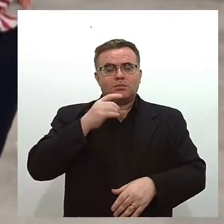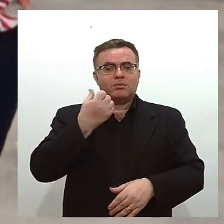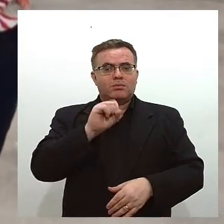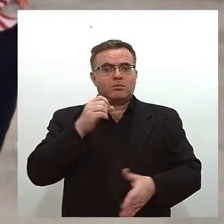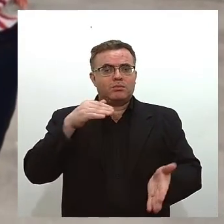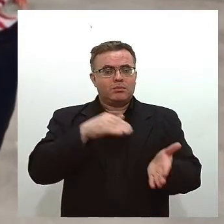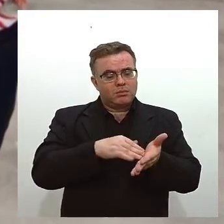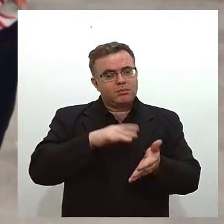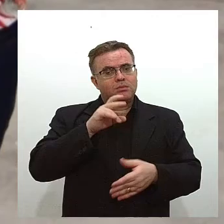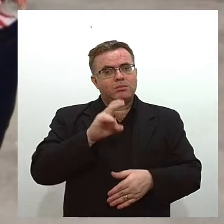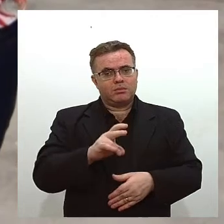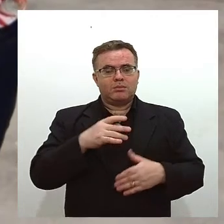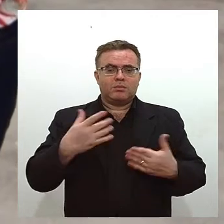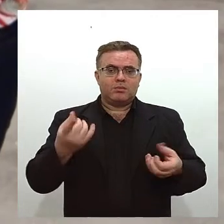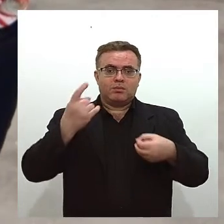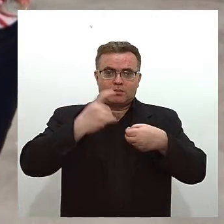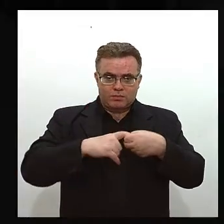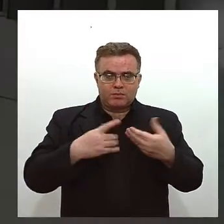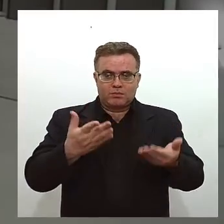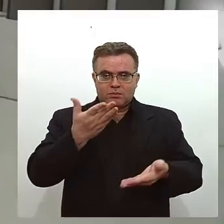17. Voltamos aos estúdios.